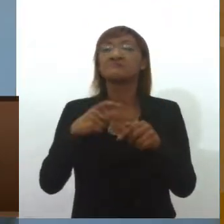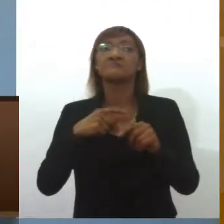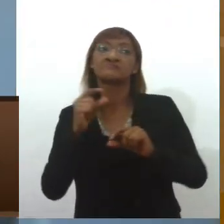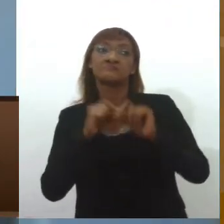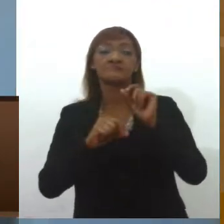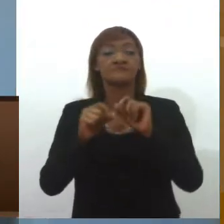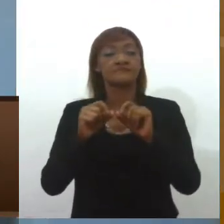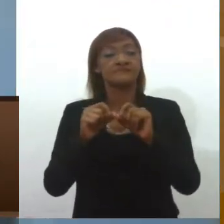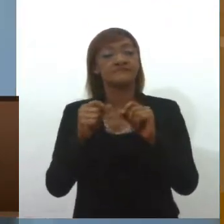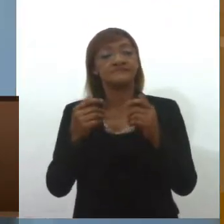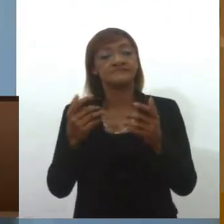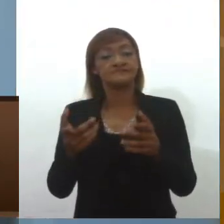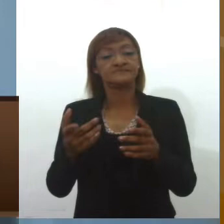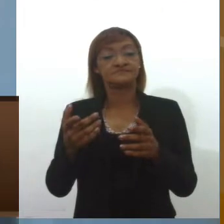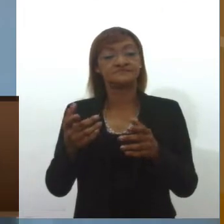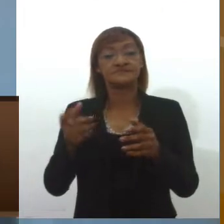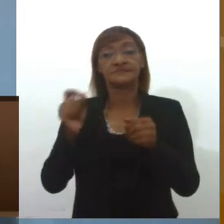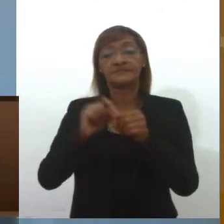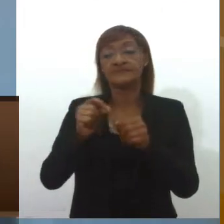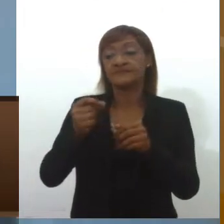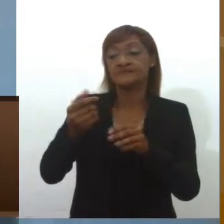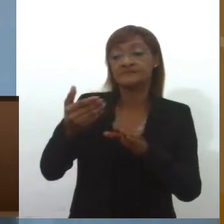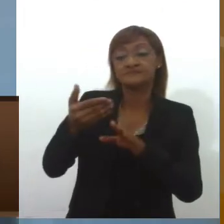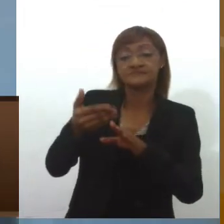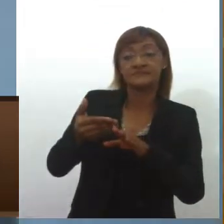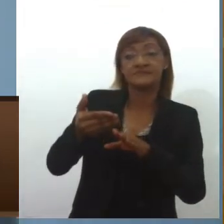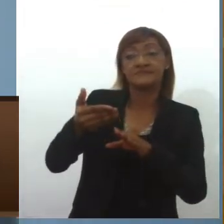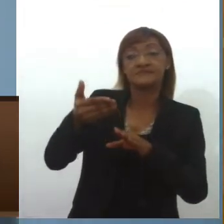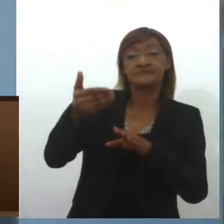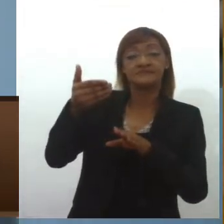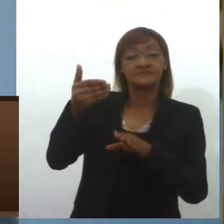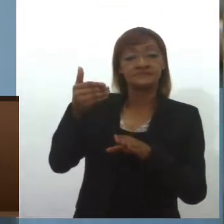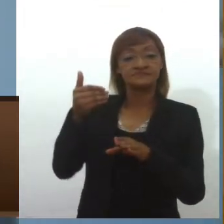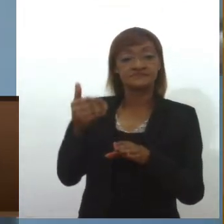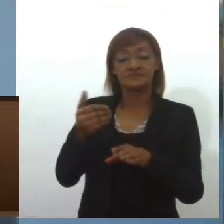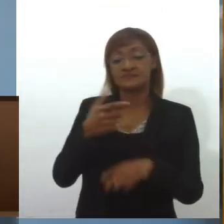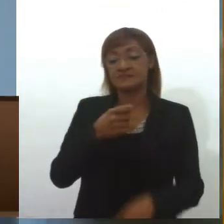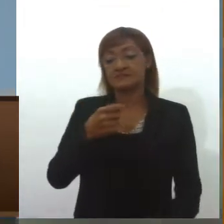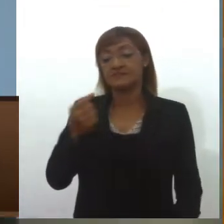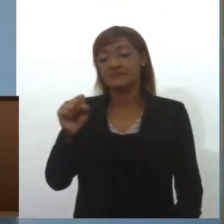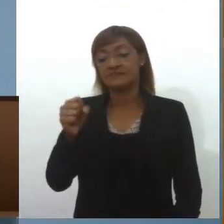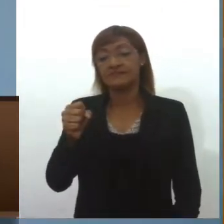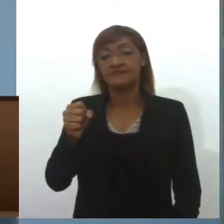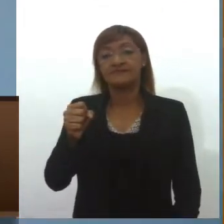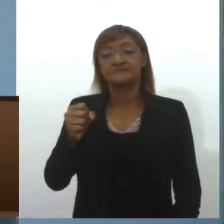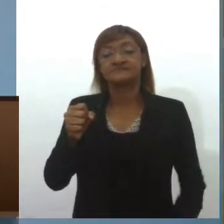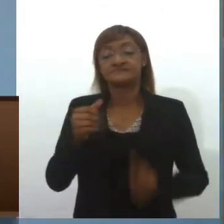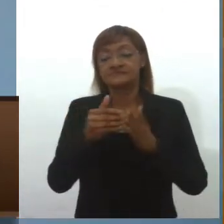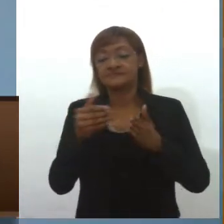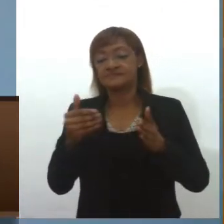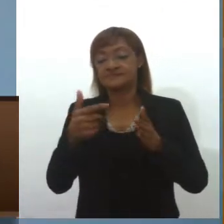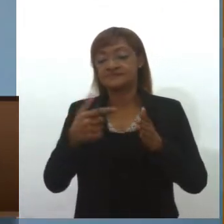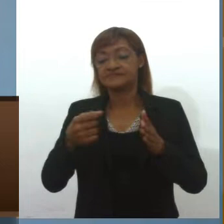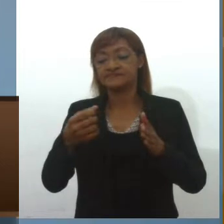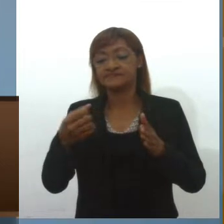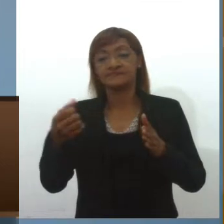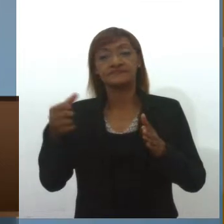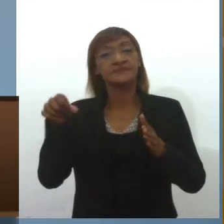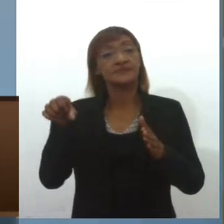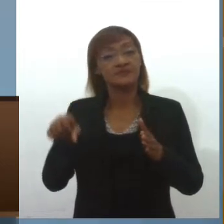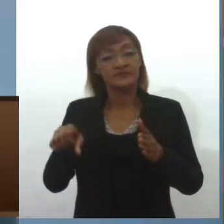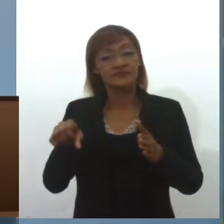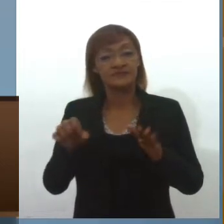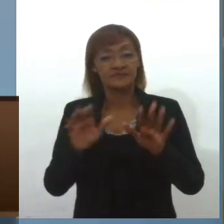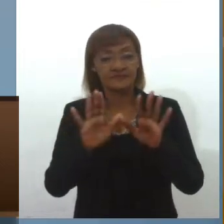que foi feito ou do que aconteceu exatamente em 2008 ou 2009. Na verdade, o que temos agora é um